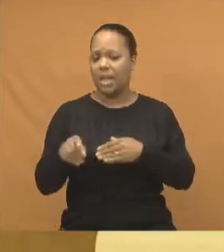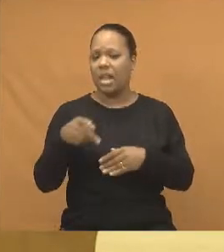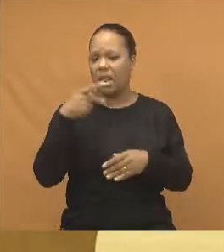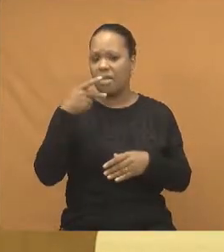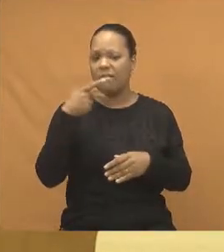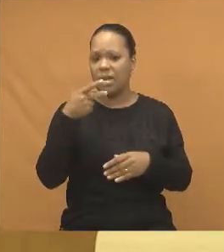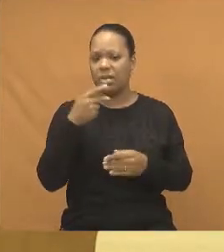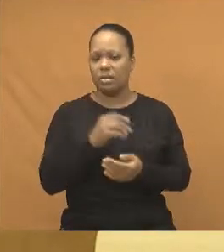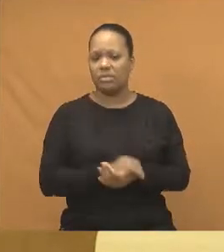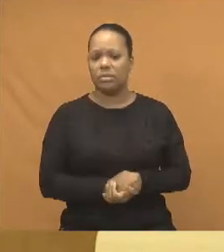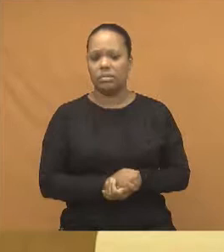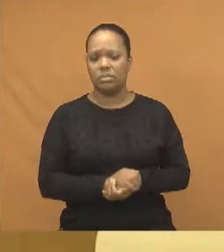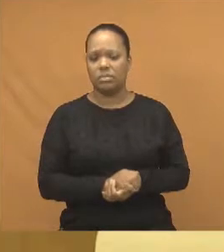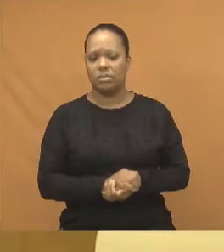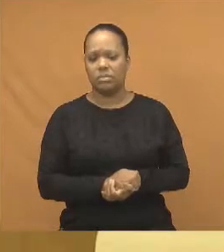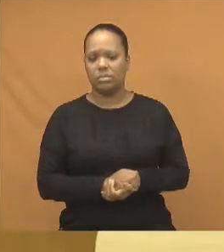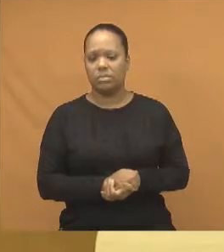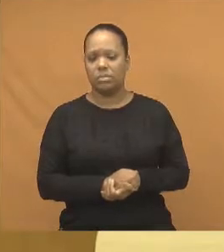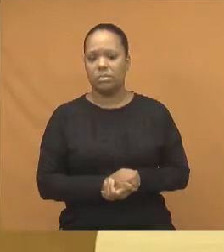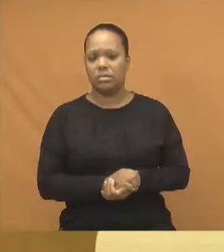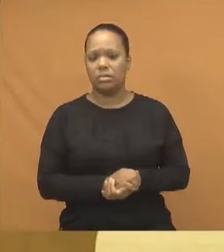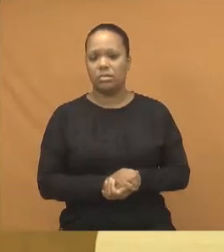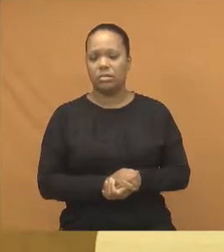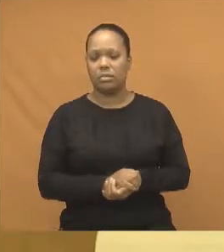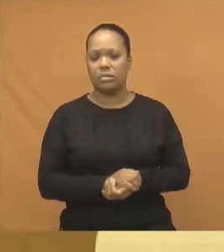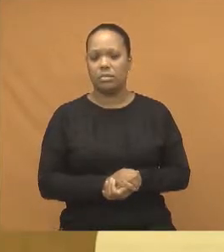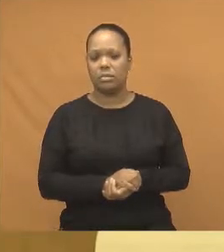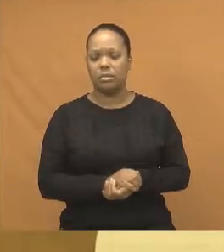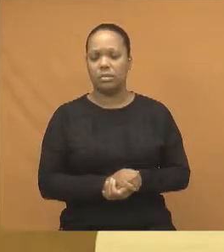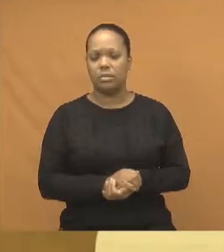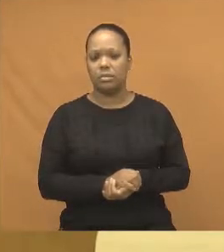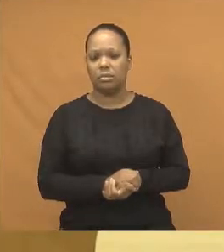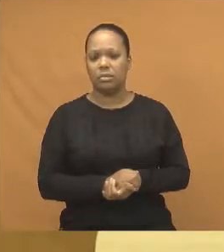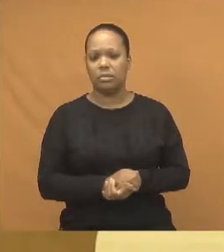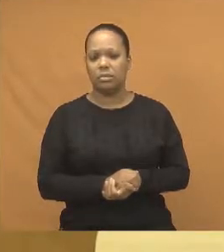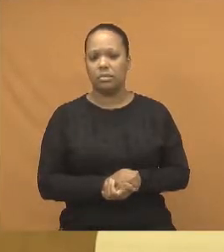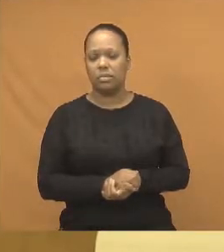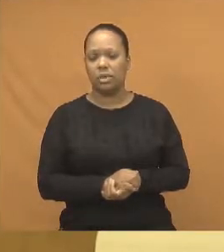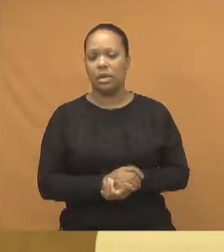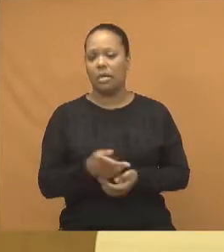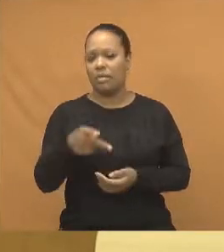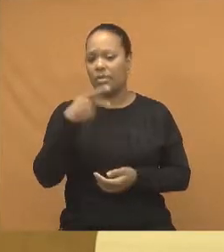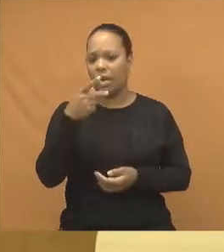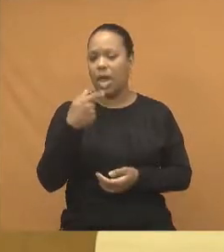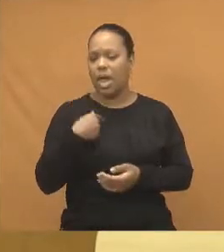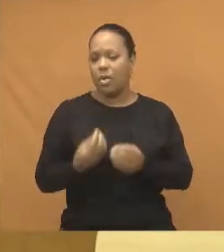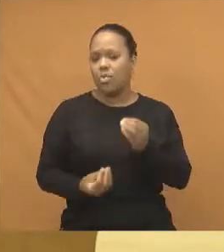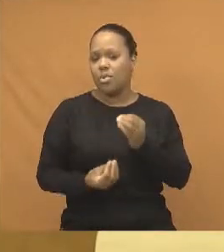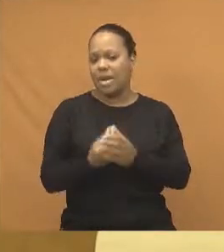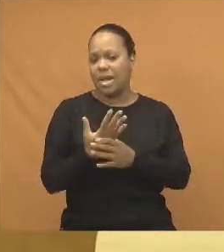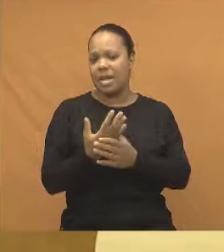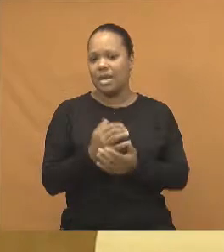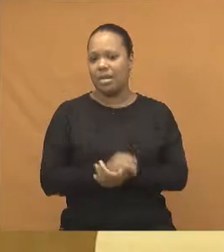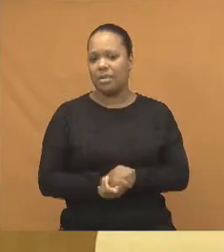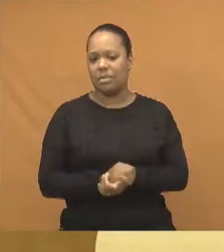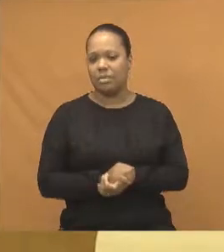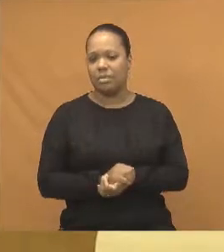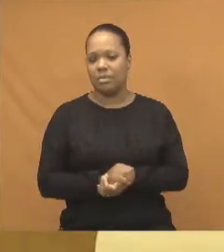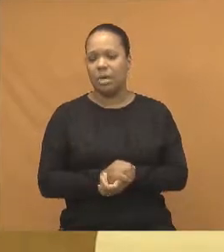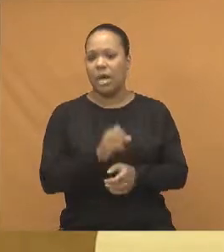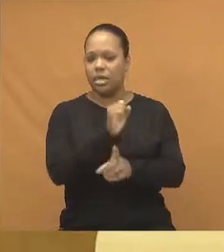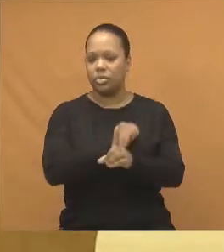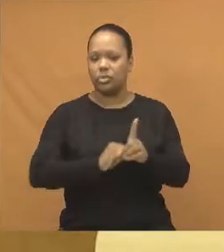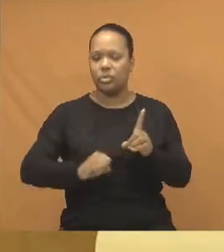então o vereador Paulinho, do Esporte, mencionou é de minha autoria e segue a